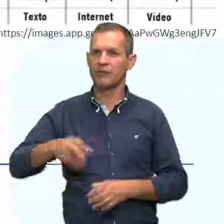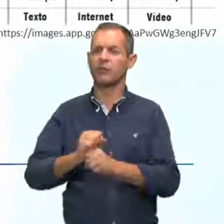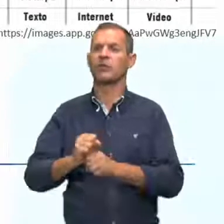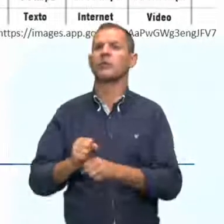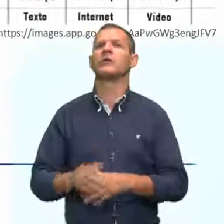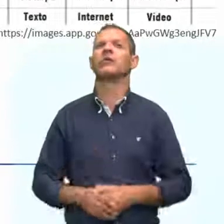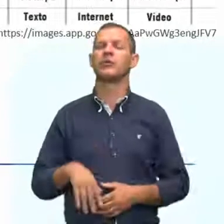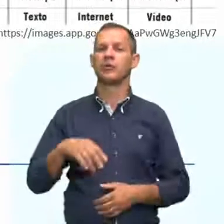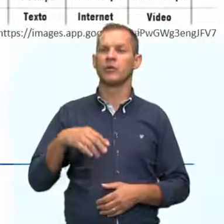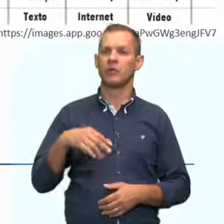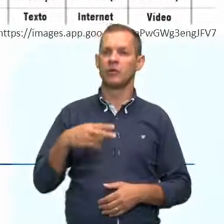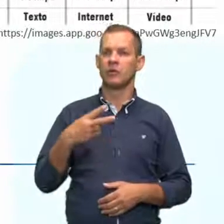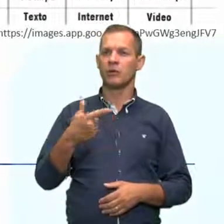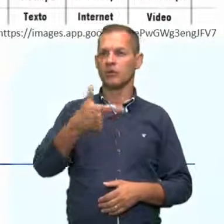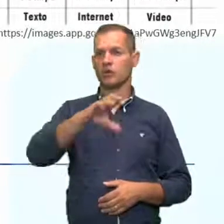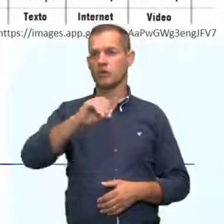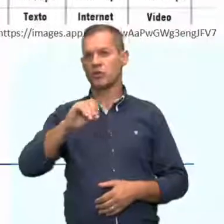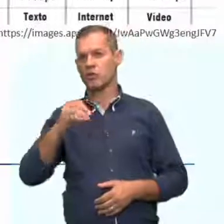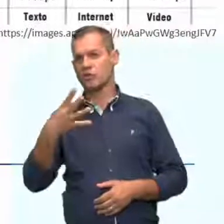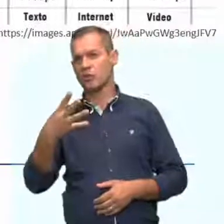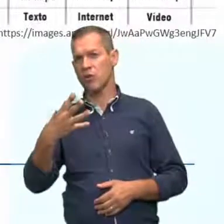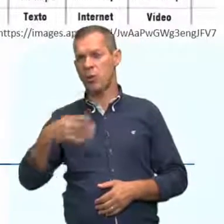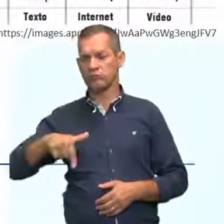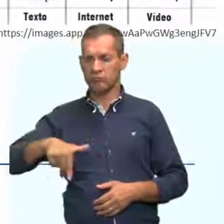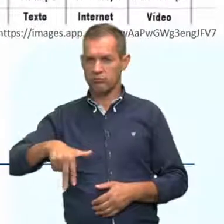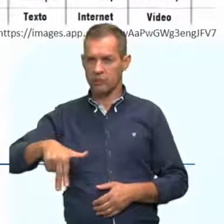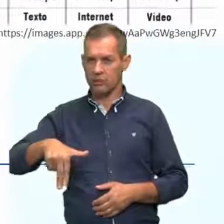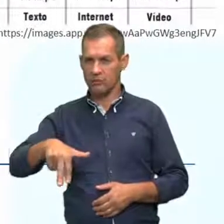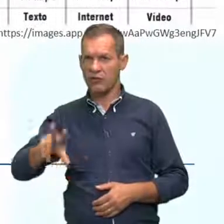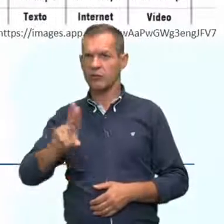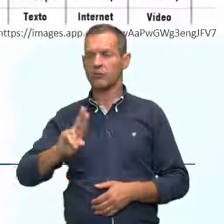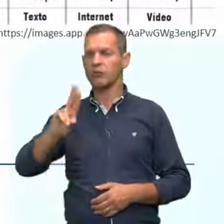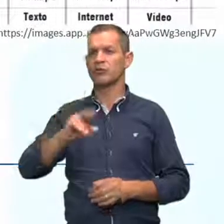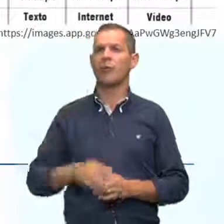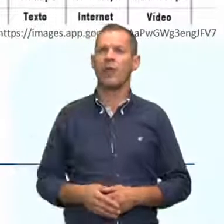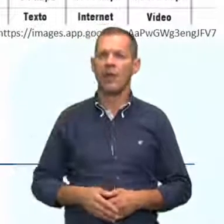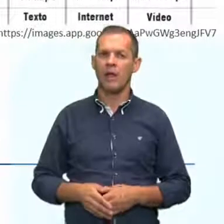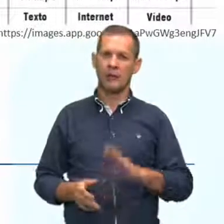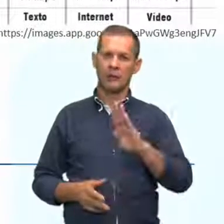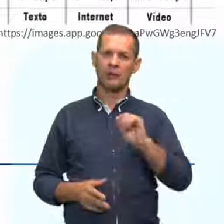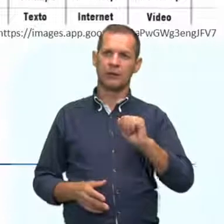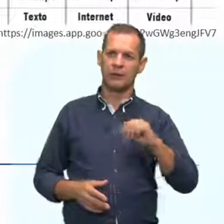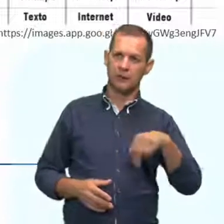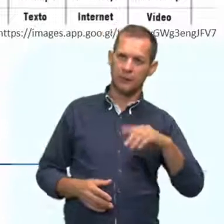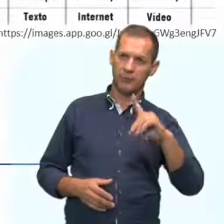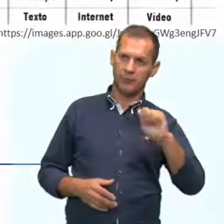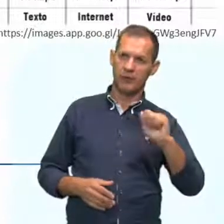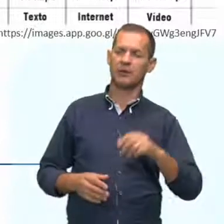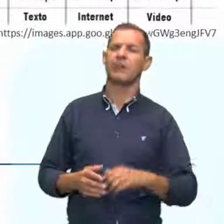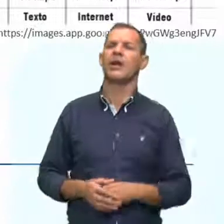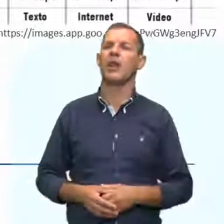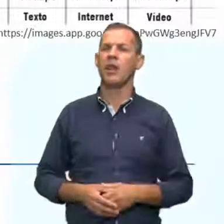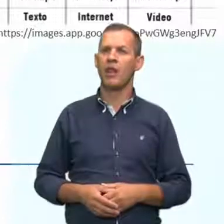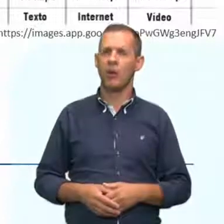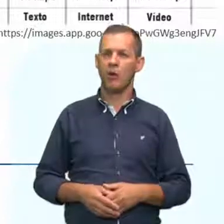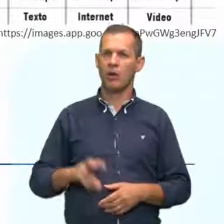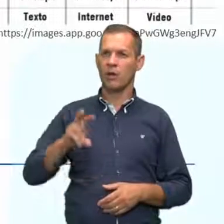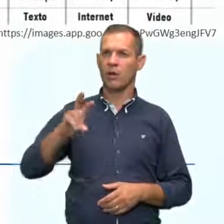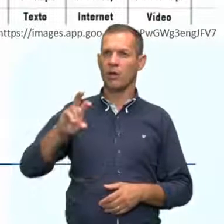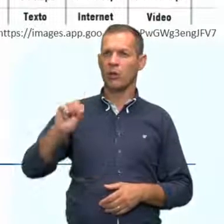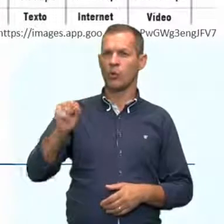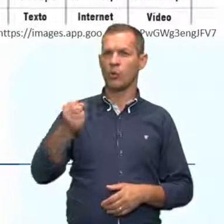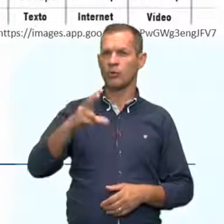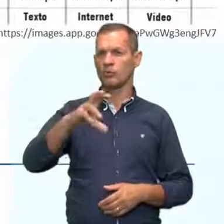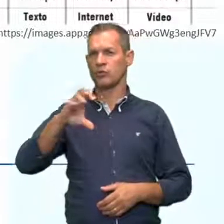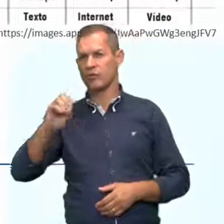de 2004. E ela utilizou a banda de 850